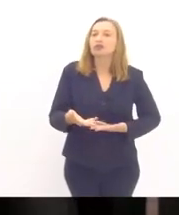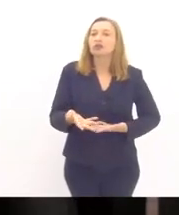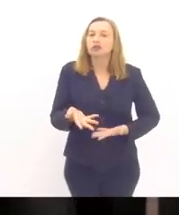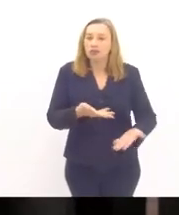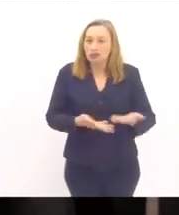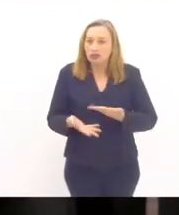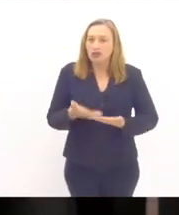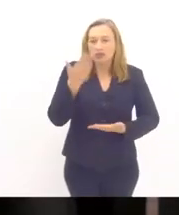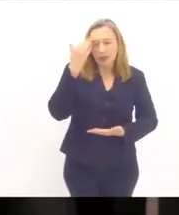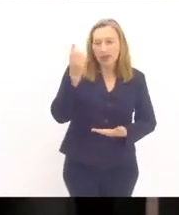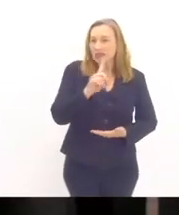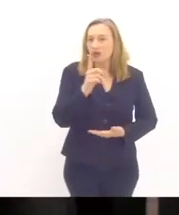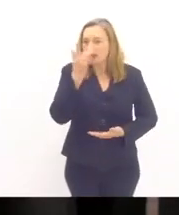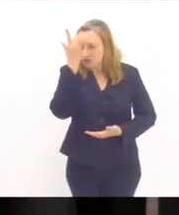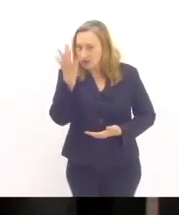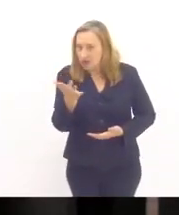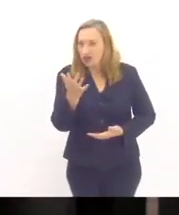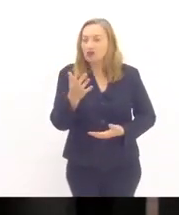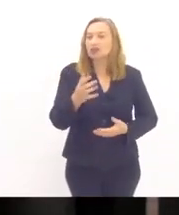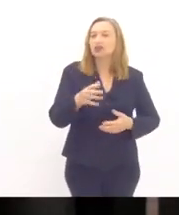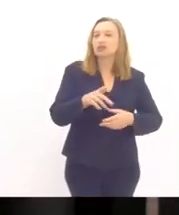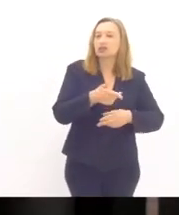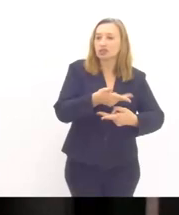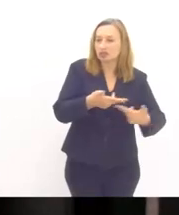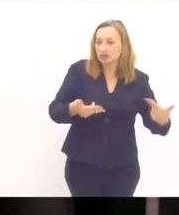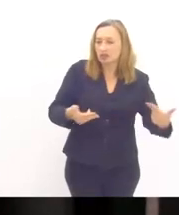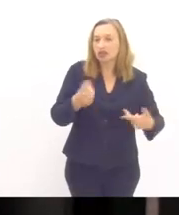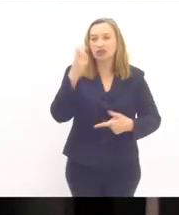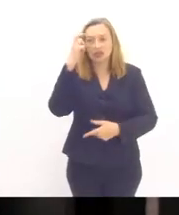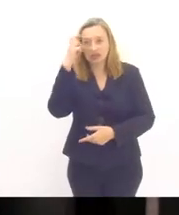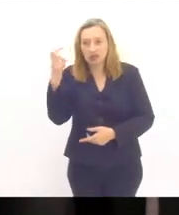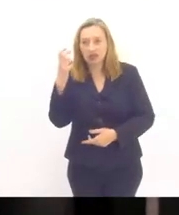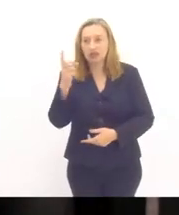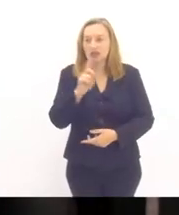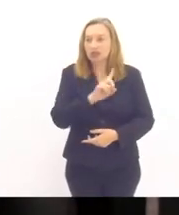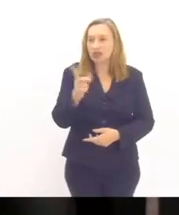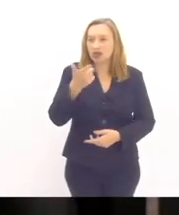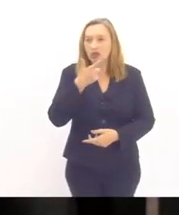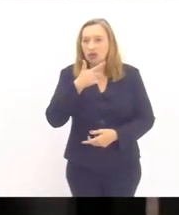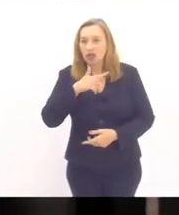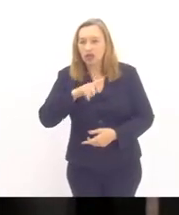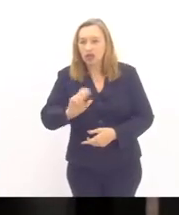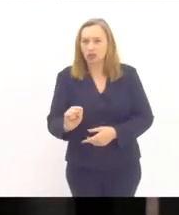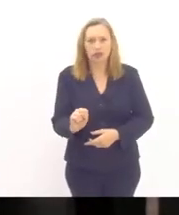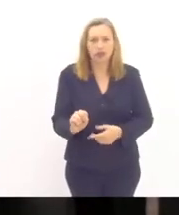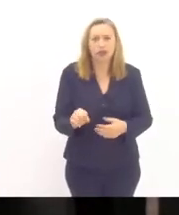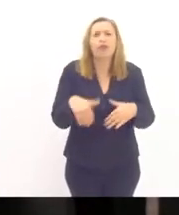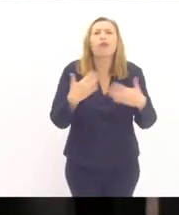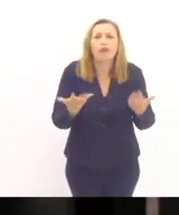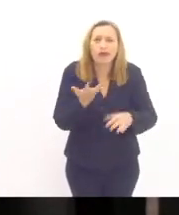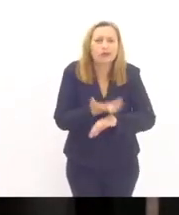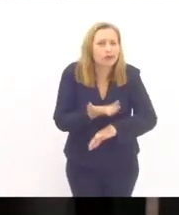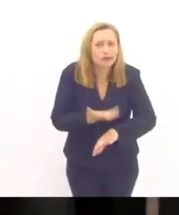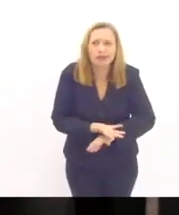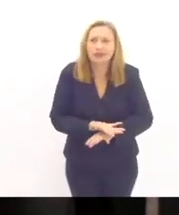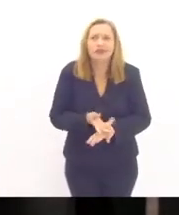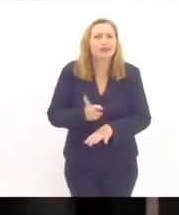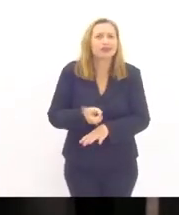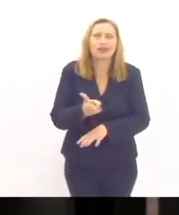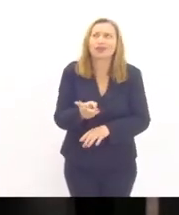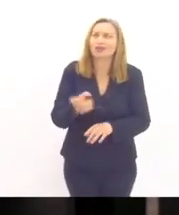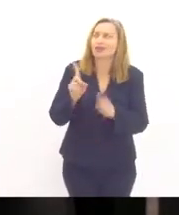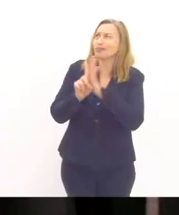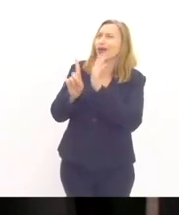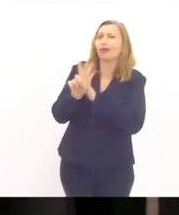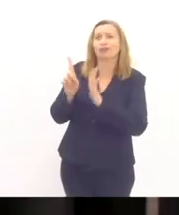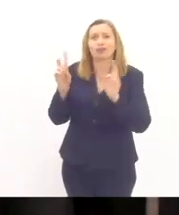fácil, da questão do intercultural, das disciplinas não linguísticas, qual disciplina não é linguística? A gente sempre se questiona